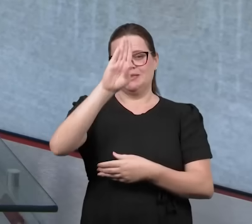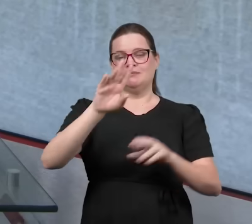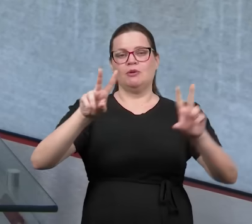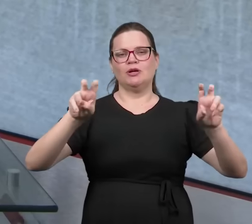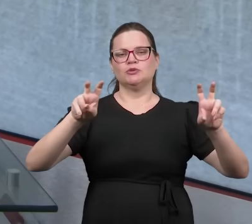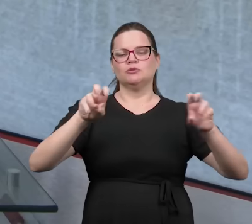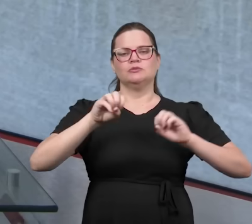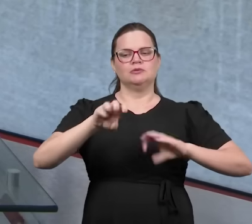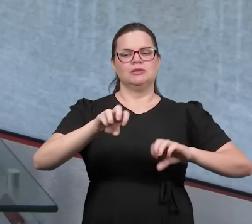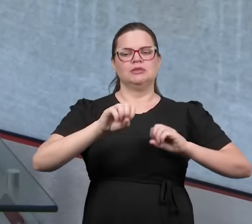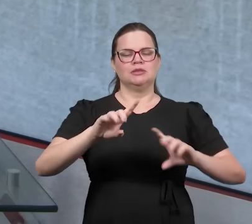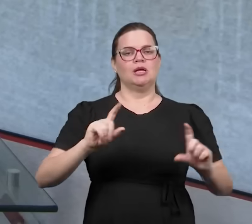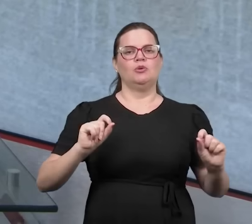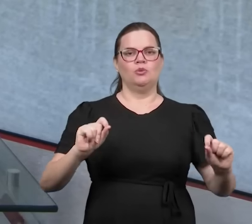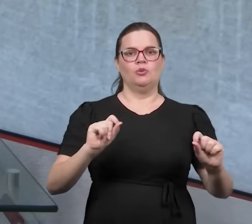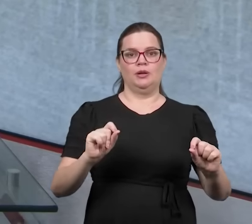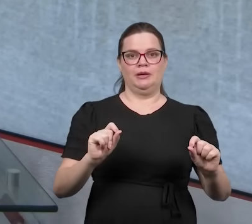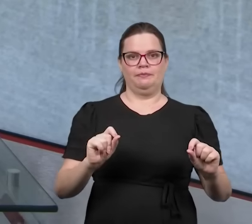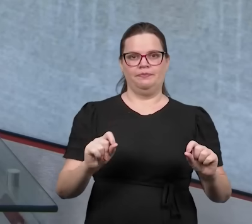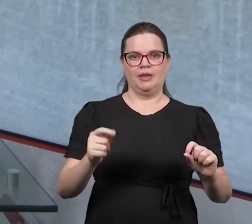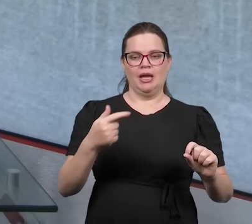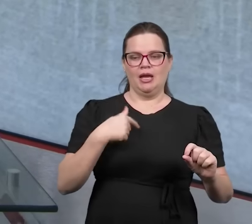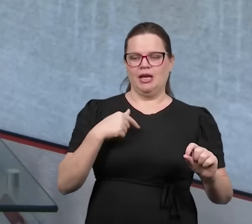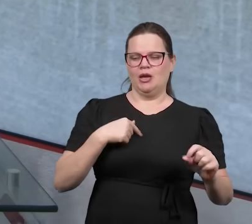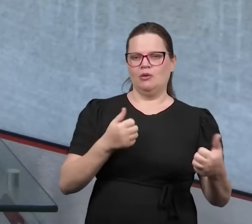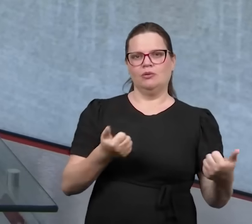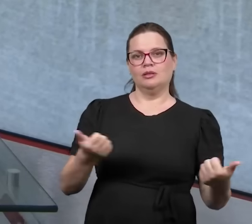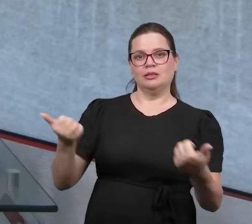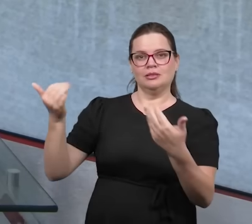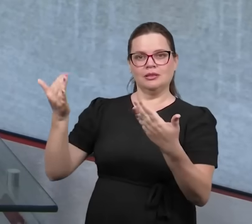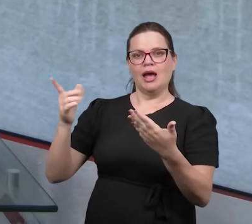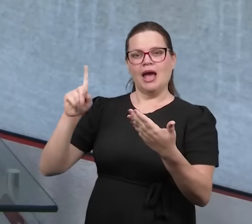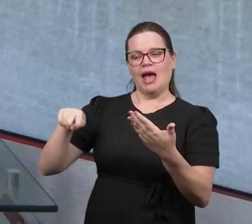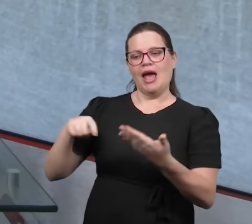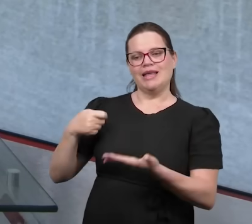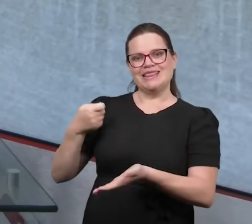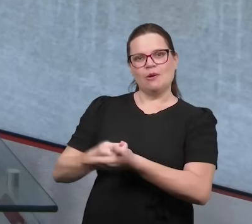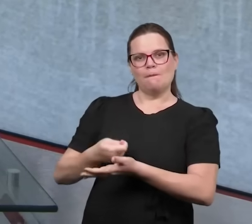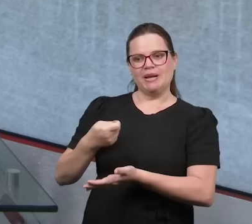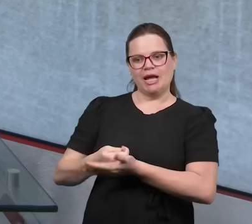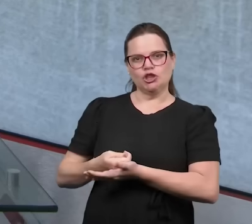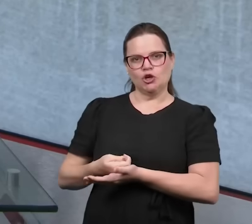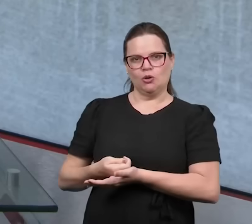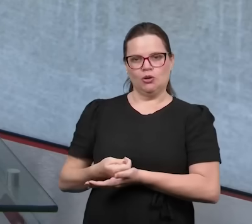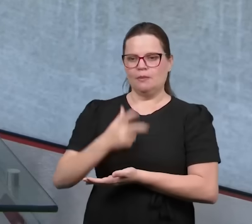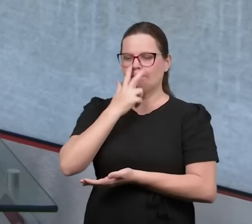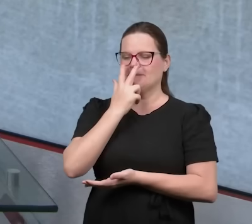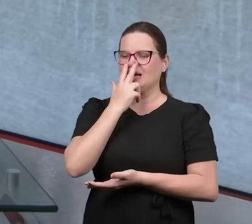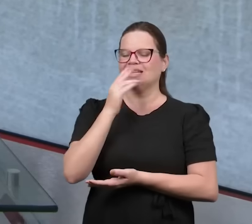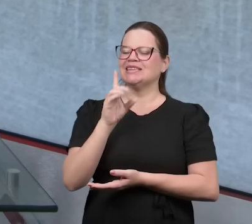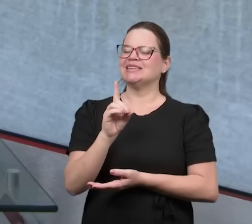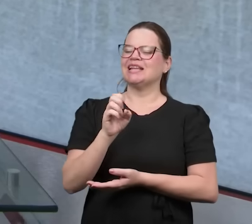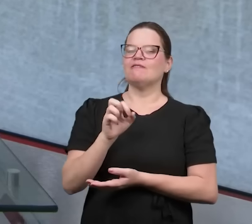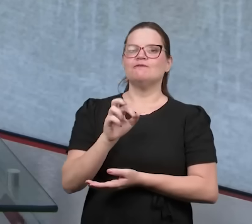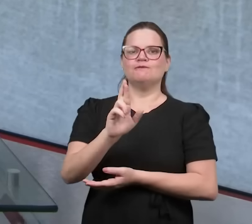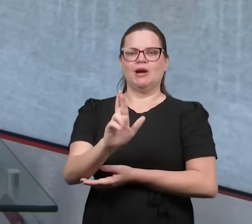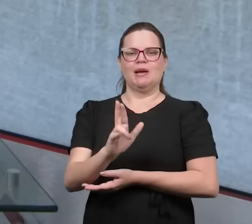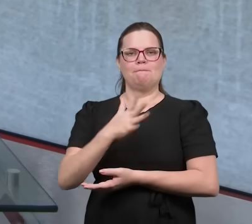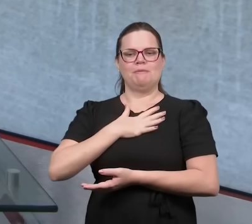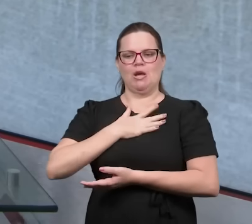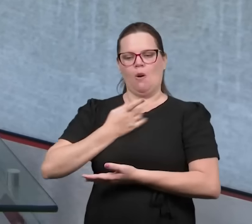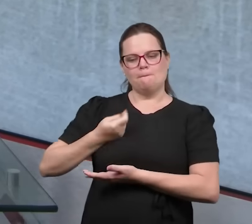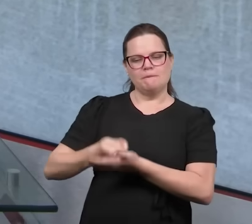que entregar o dízimo não se trata de um dever, como algo obrigatório, não. Não é uma